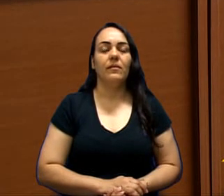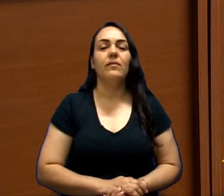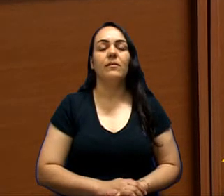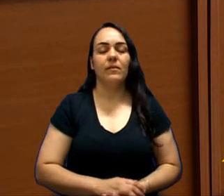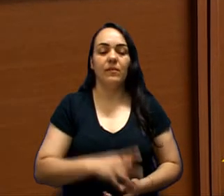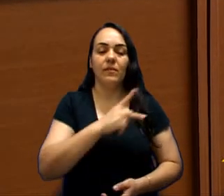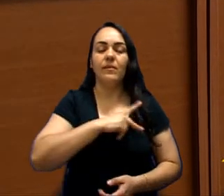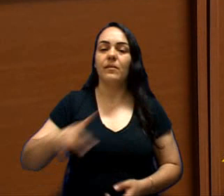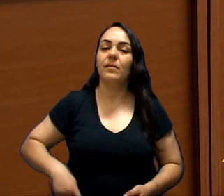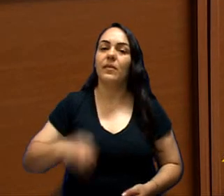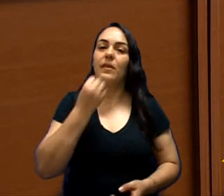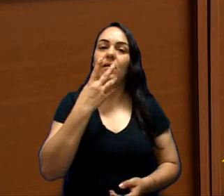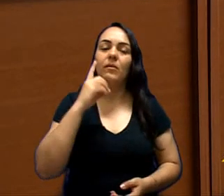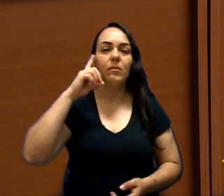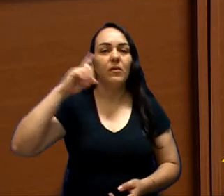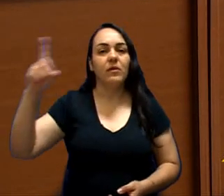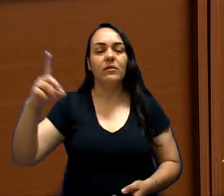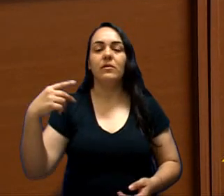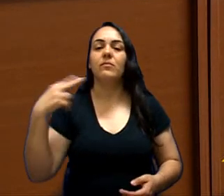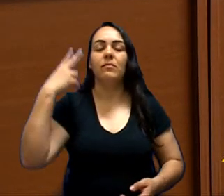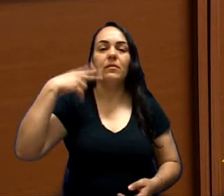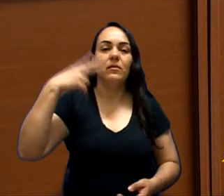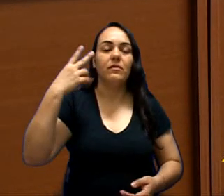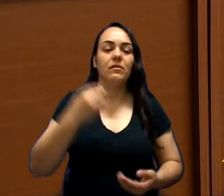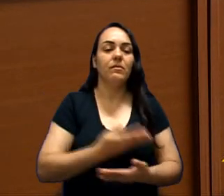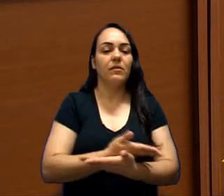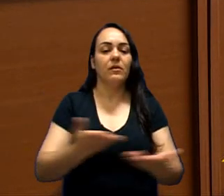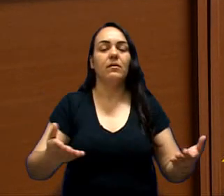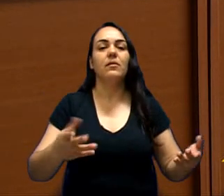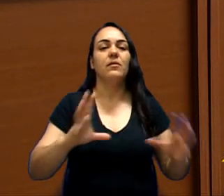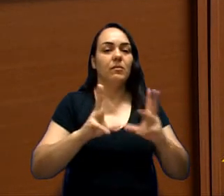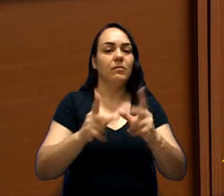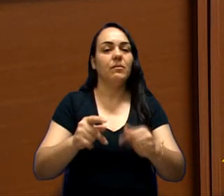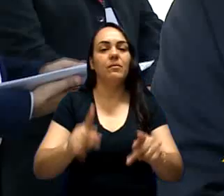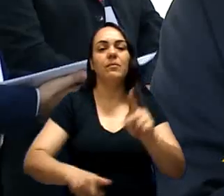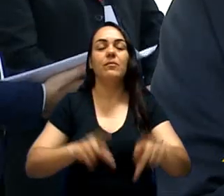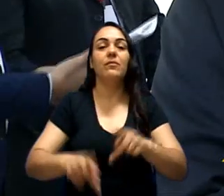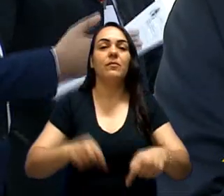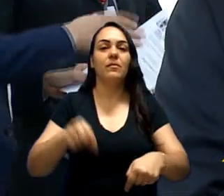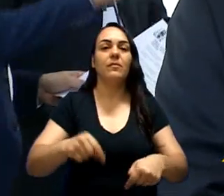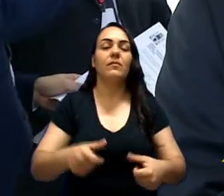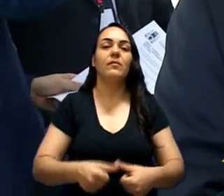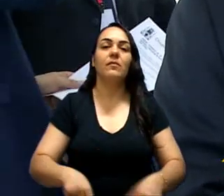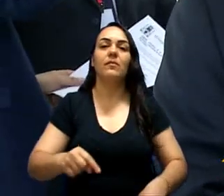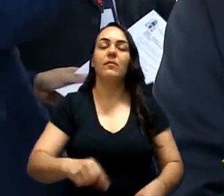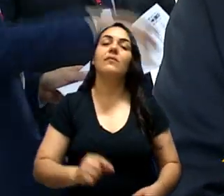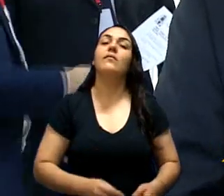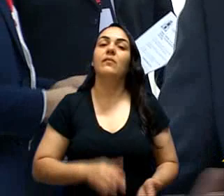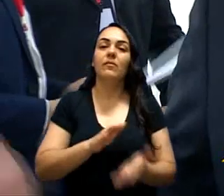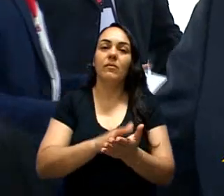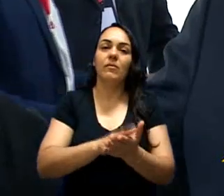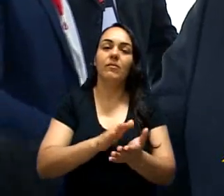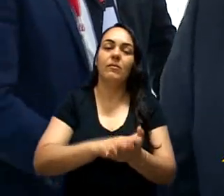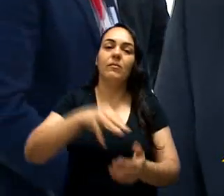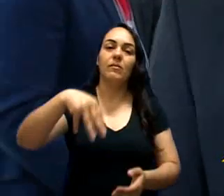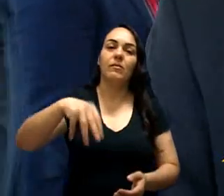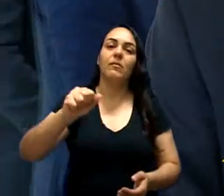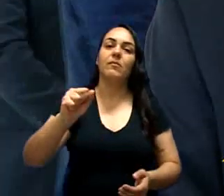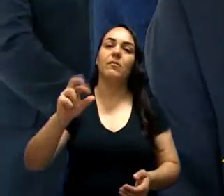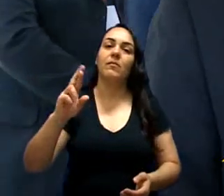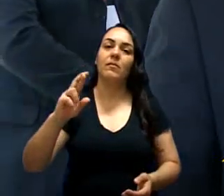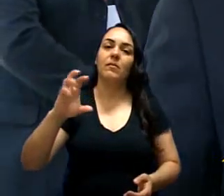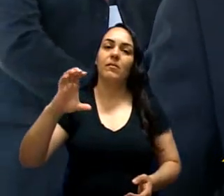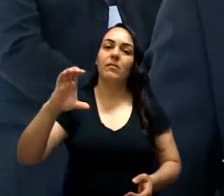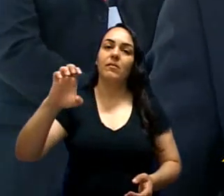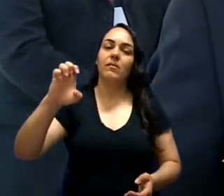Presidente, bom dia. Bom dia, vereadores, vereadoras, a população que nos acompanha. Cumprimentar aqui o professor Marcelo, presidente, que está nos visitando